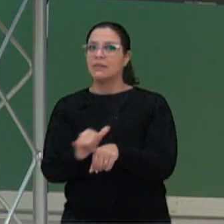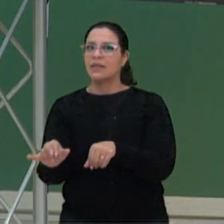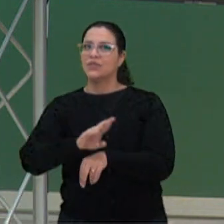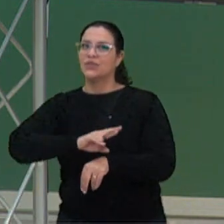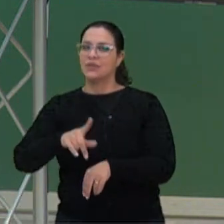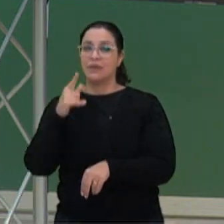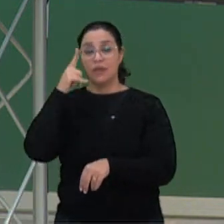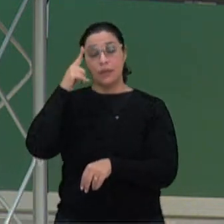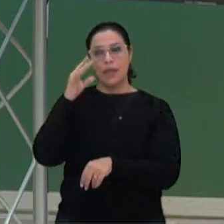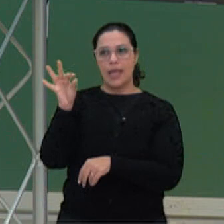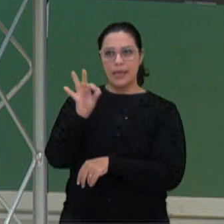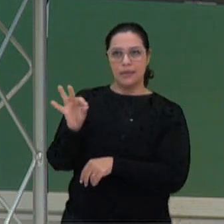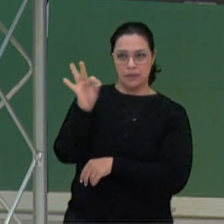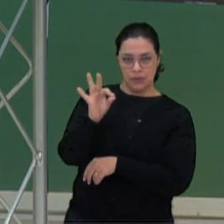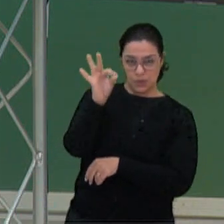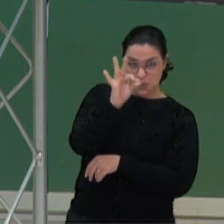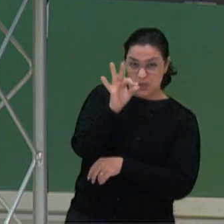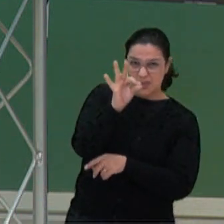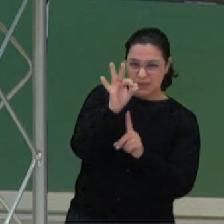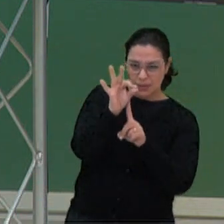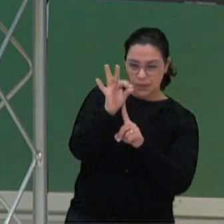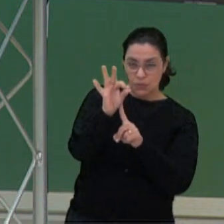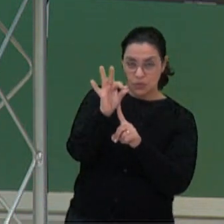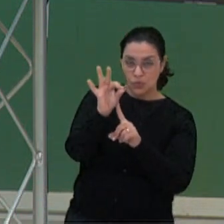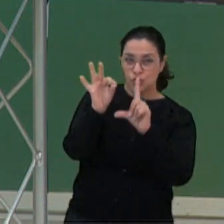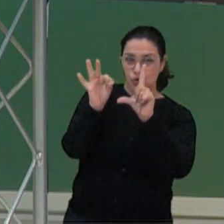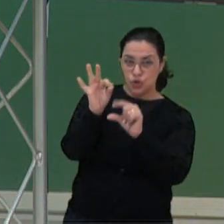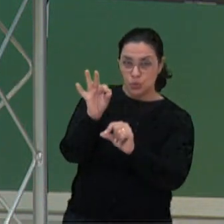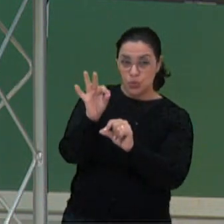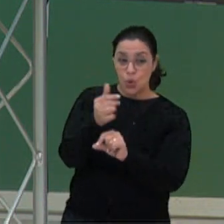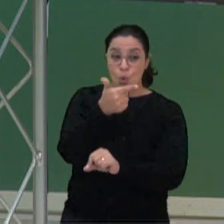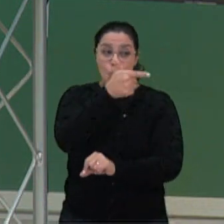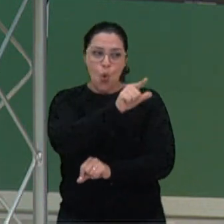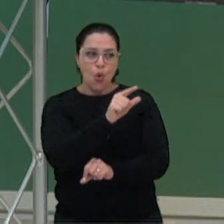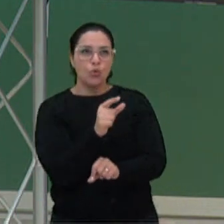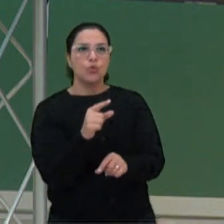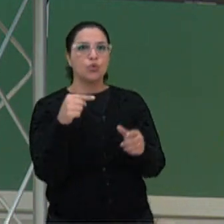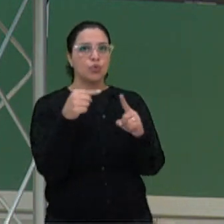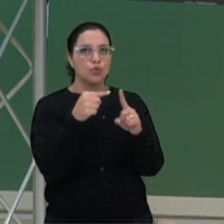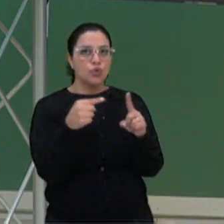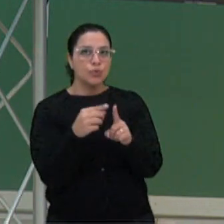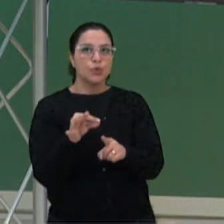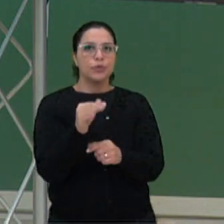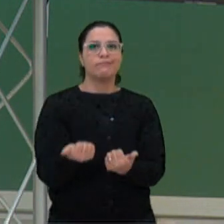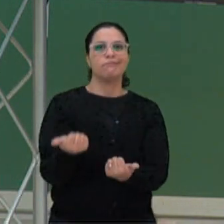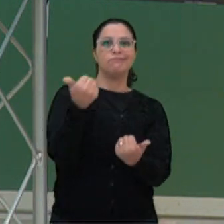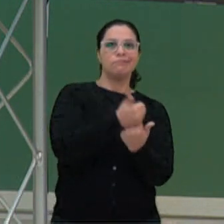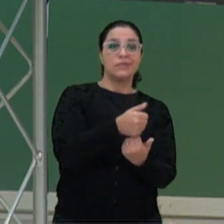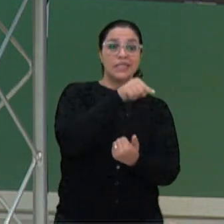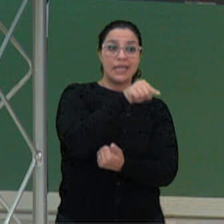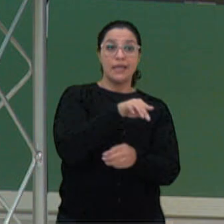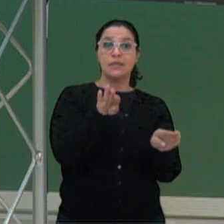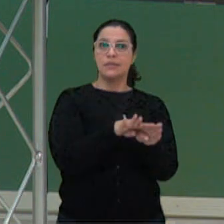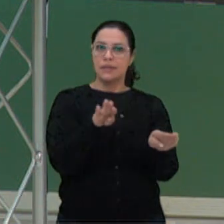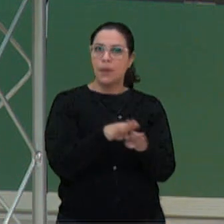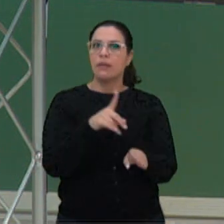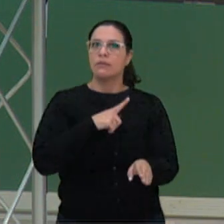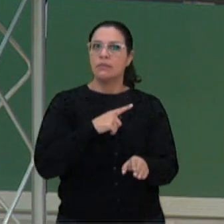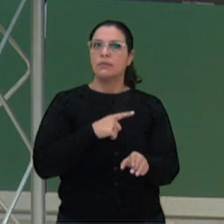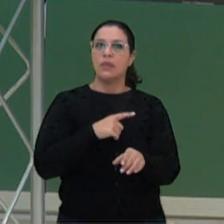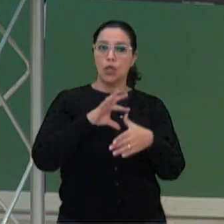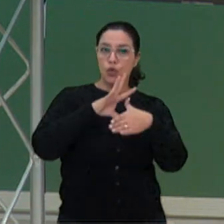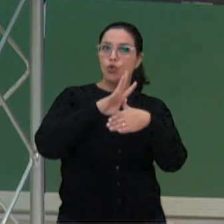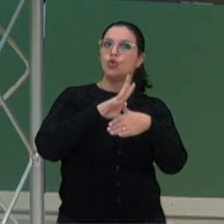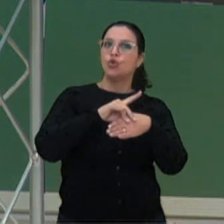tiraram esse mosquito e um outro que é parente dele, o Aedes albopicus, entrou no lugar. E o Aedes albopicus também transmite